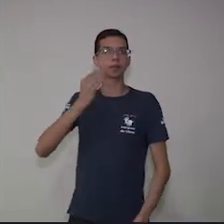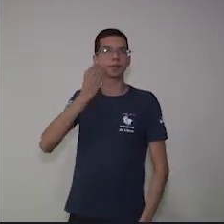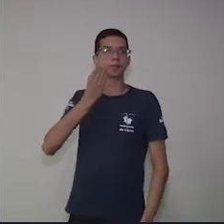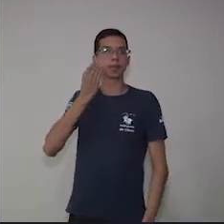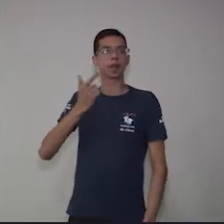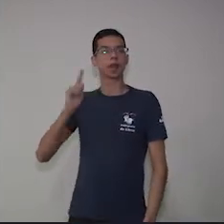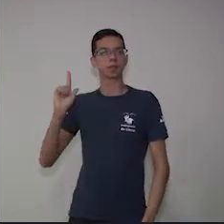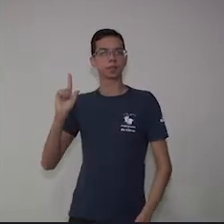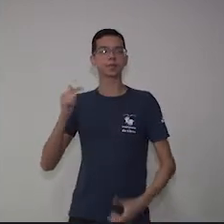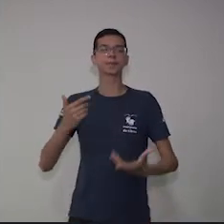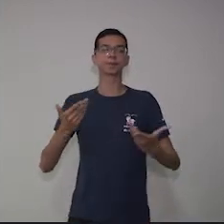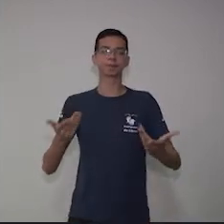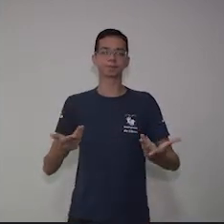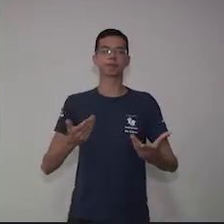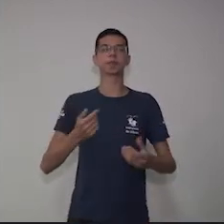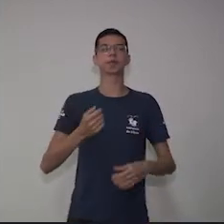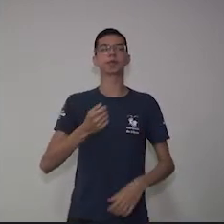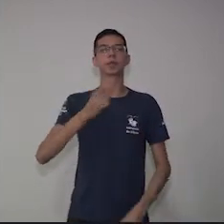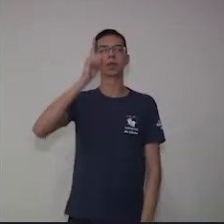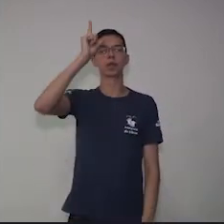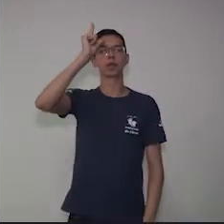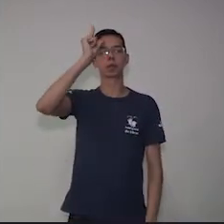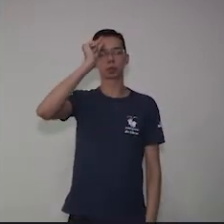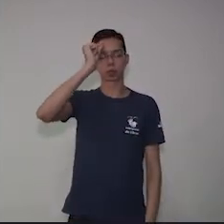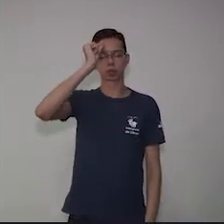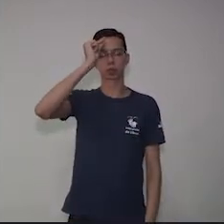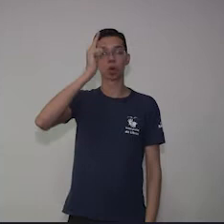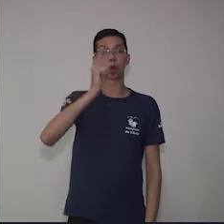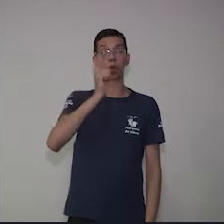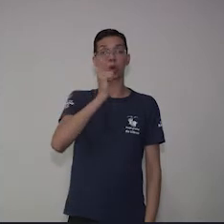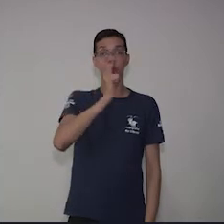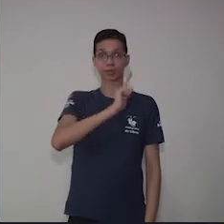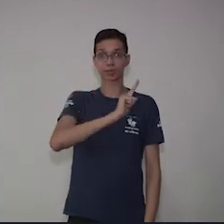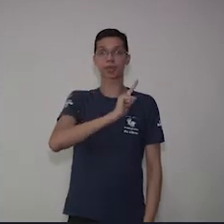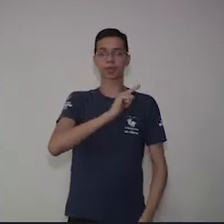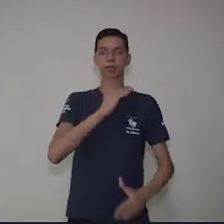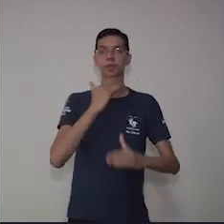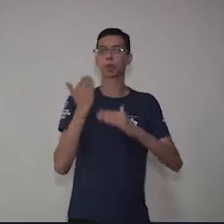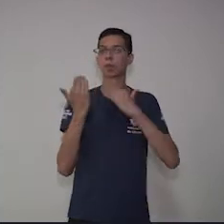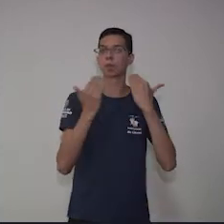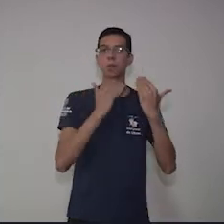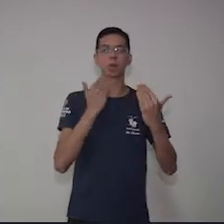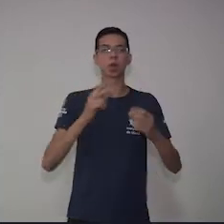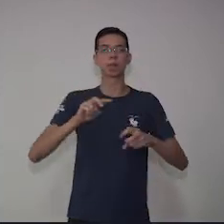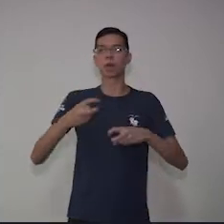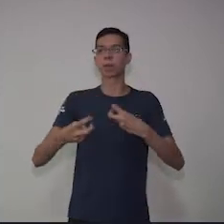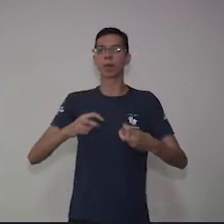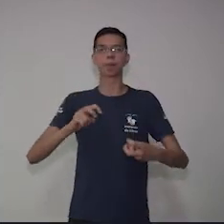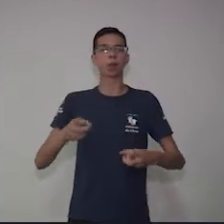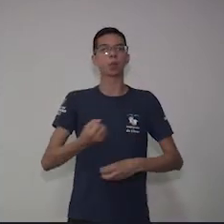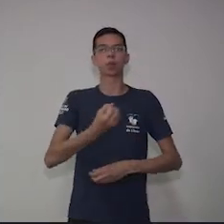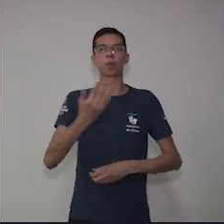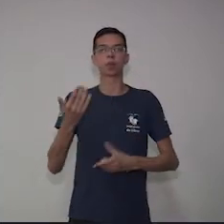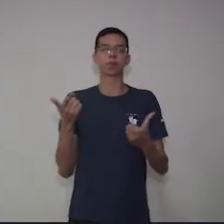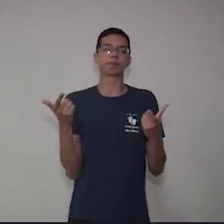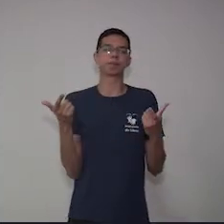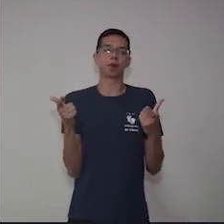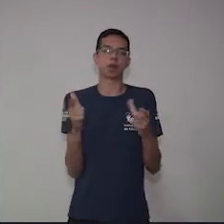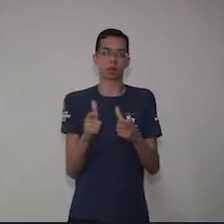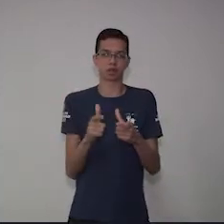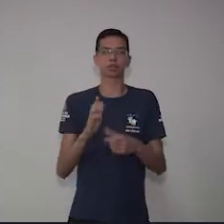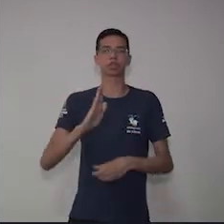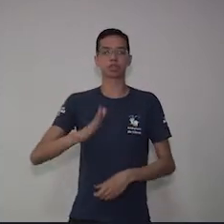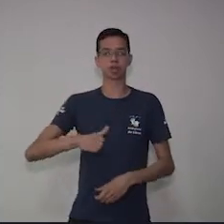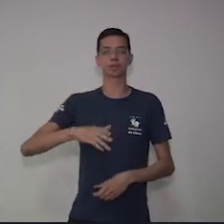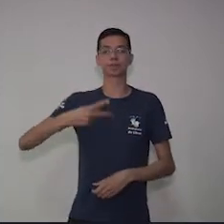nós conseguimos reduzir a curva de óbitos, né, de forma acentuada no município,